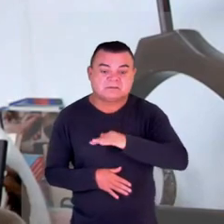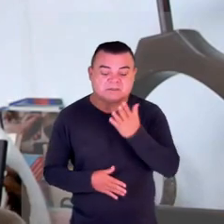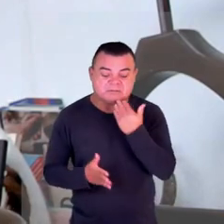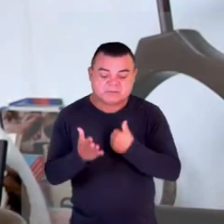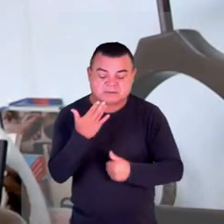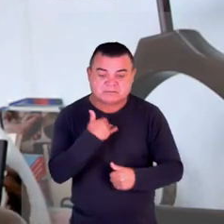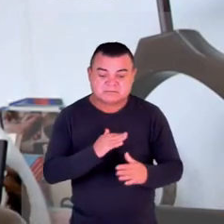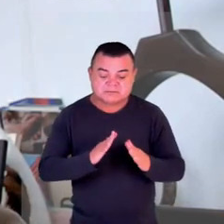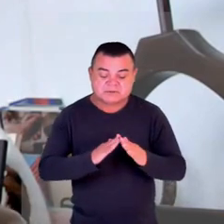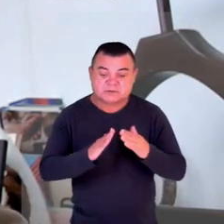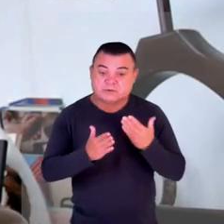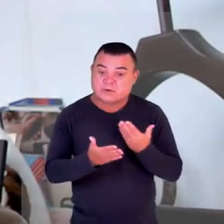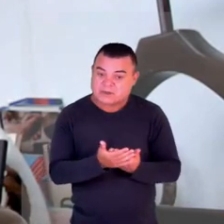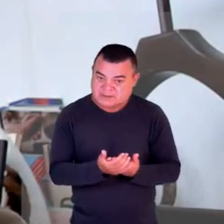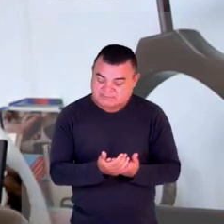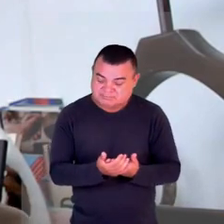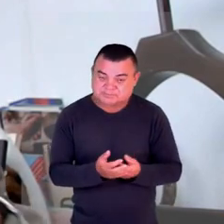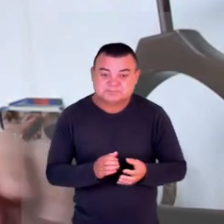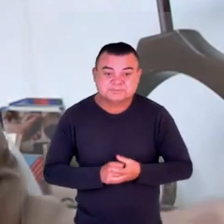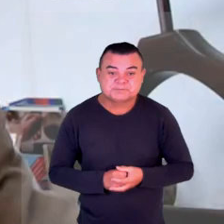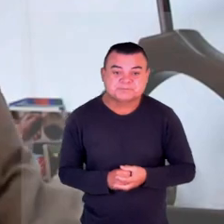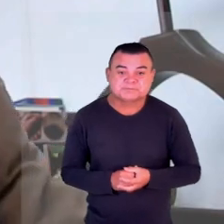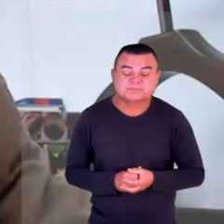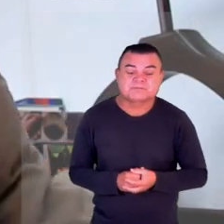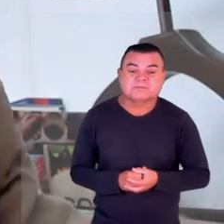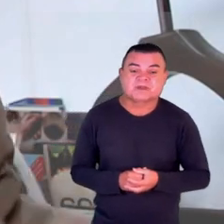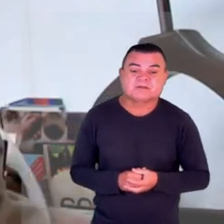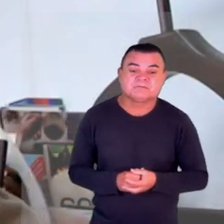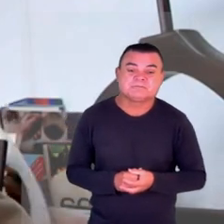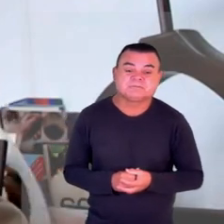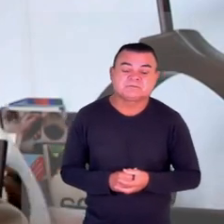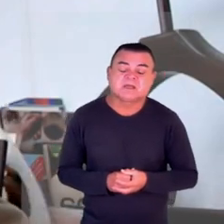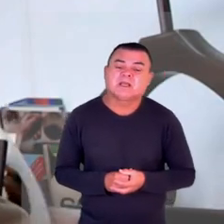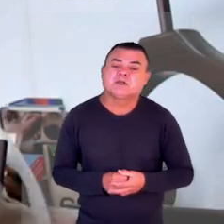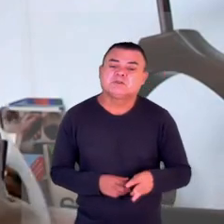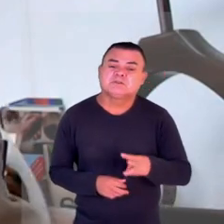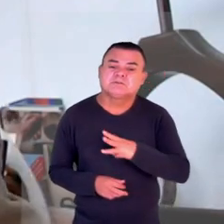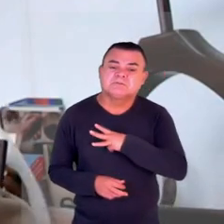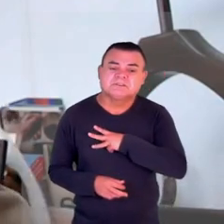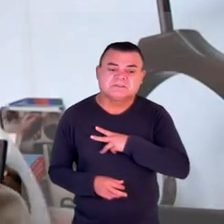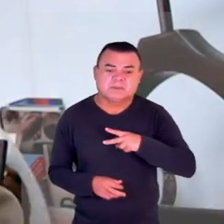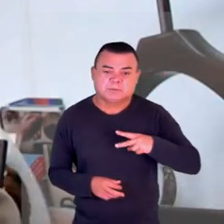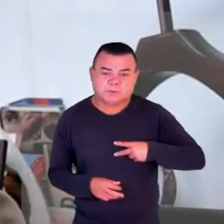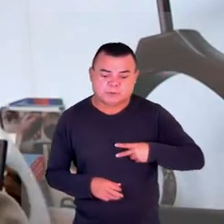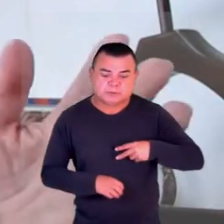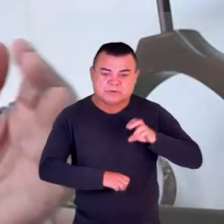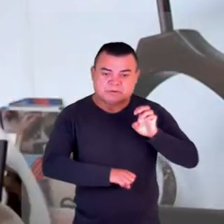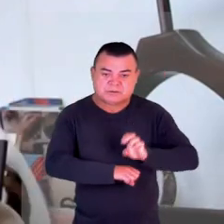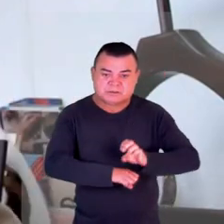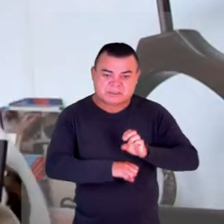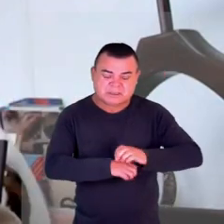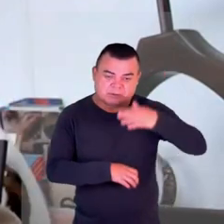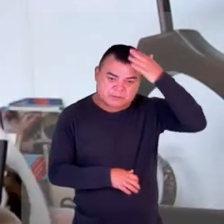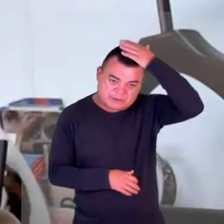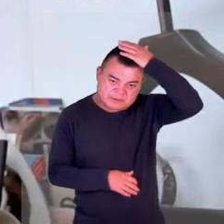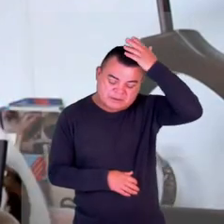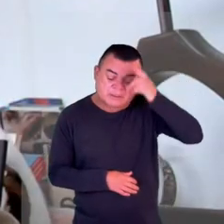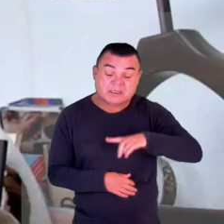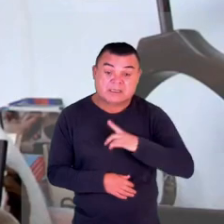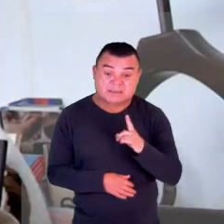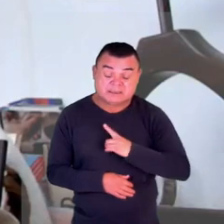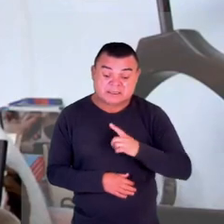eh destacar no no Ministério Público do Estado do Paraná nós temos um Centro de Apoio